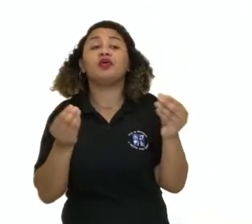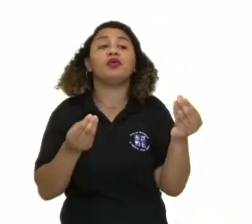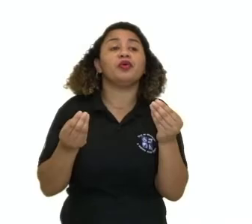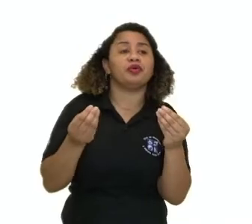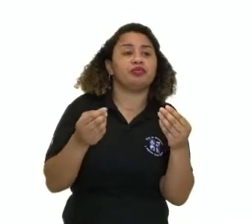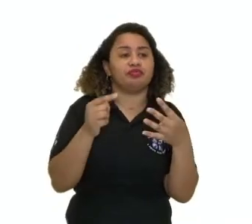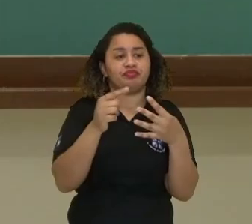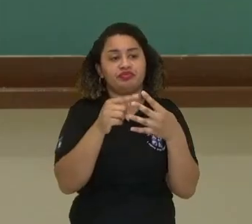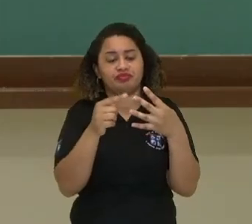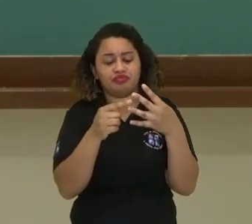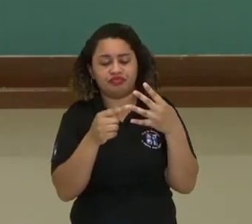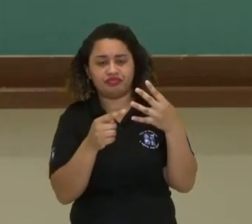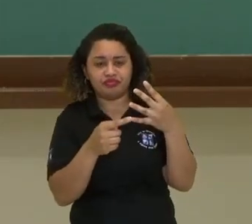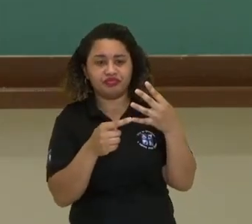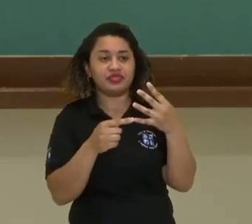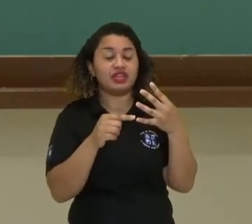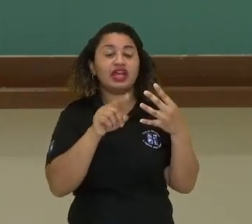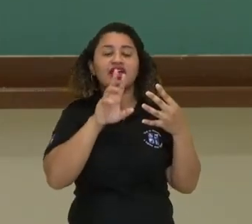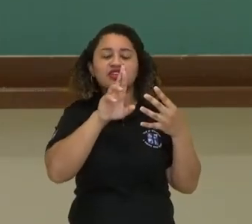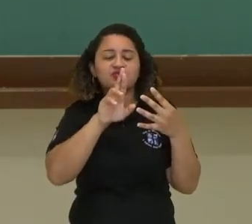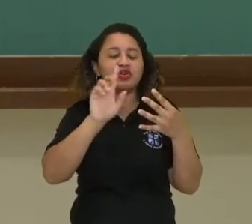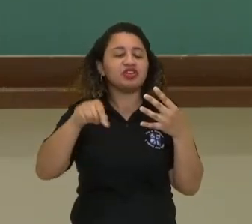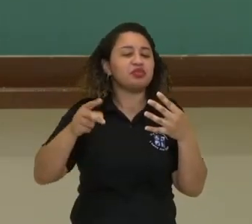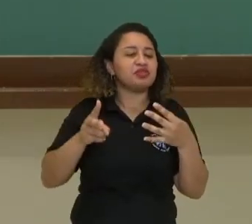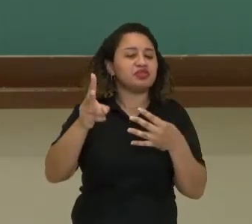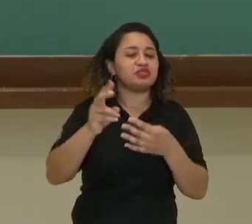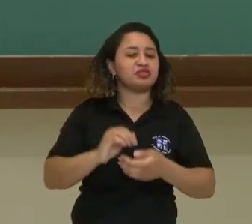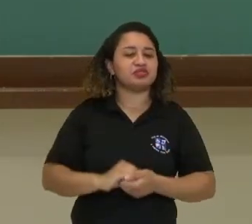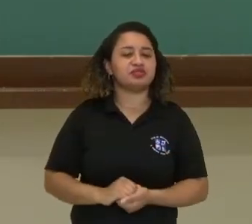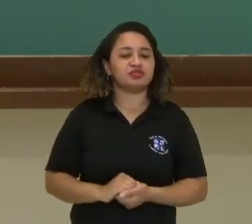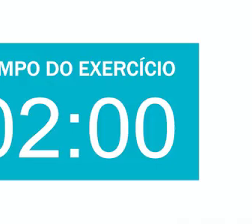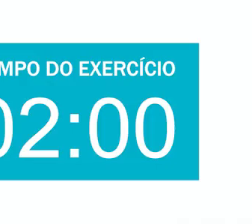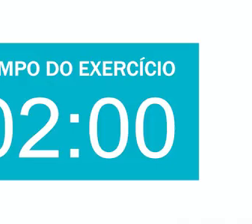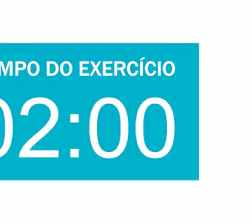das alternativas? Assinala rapidinho e eu já retorno.